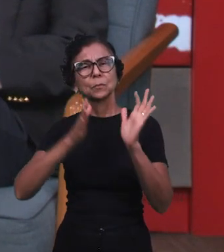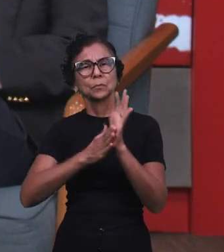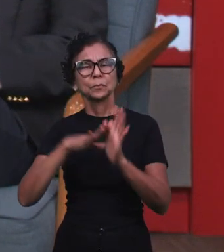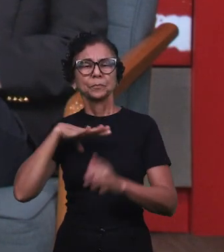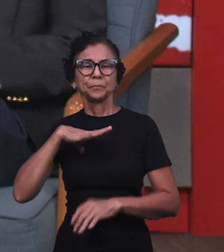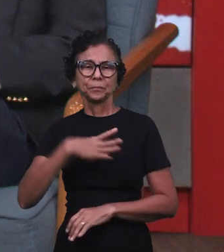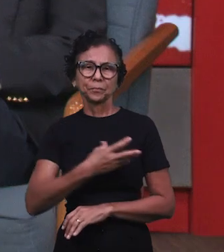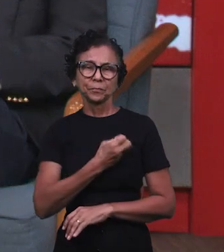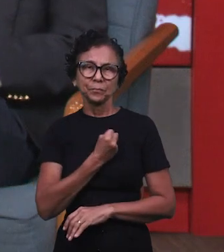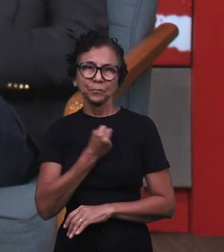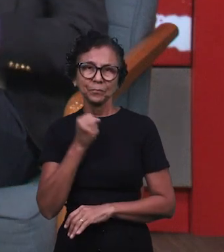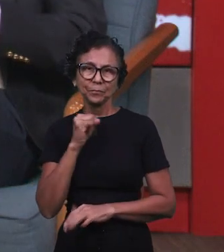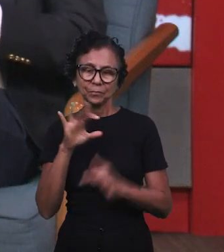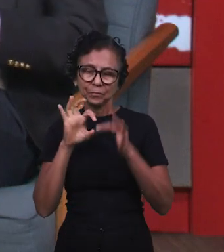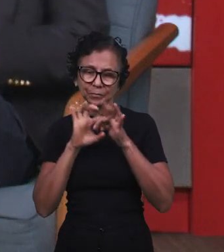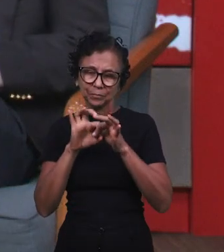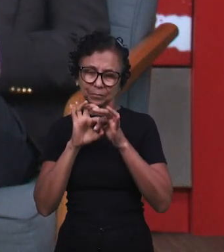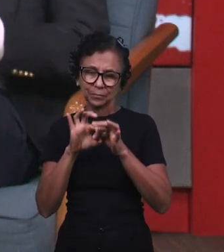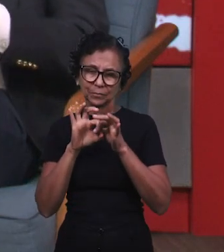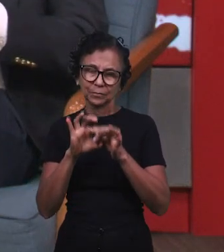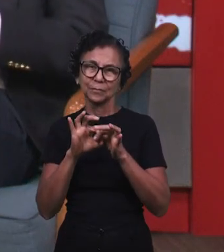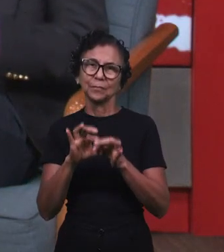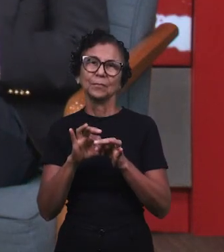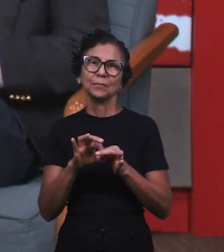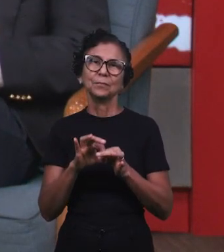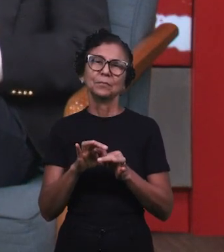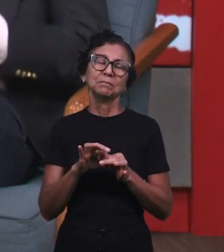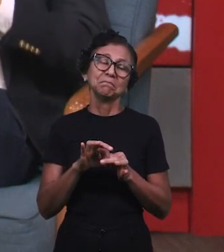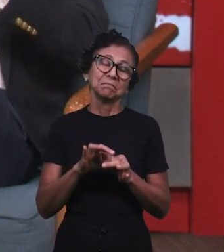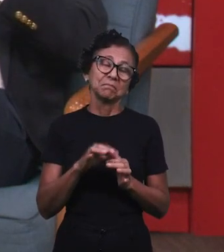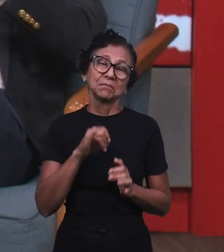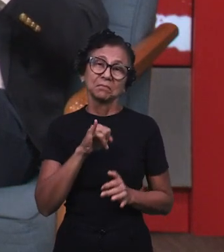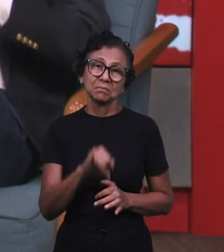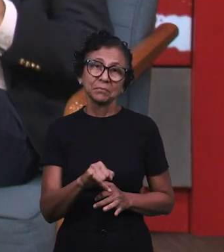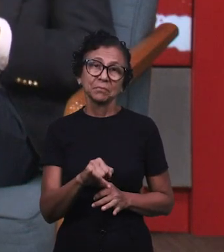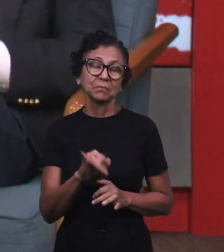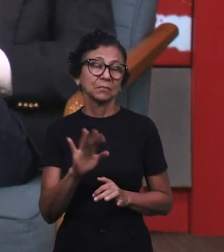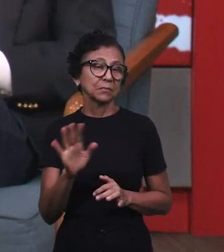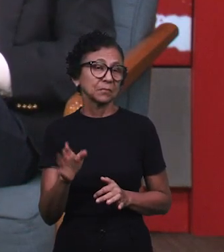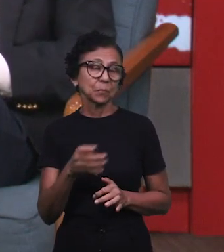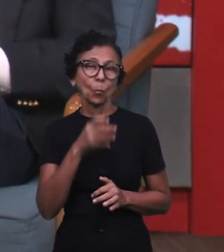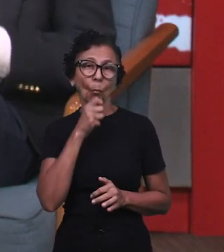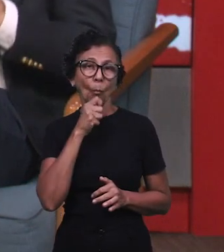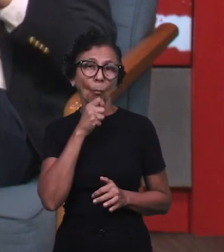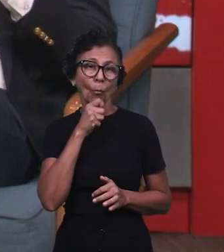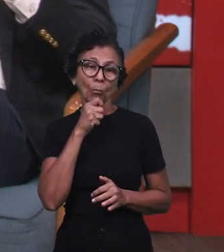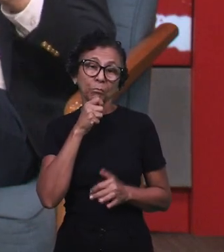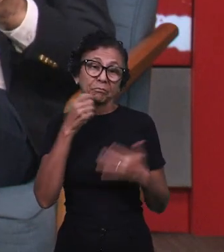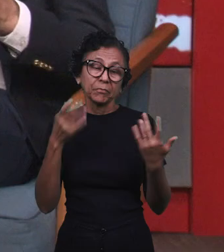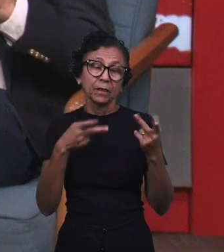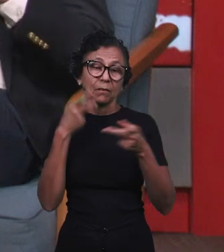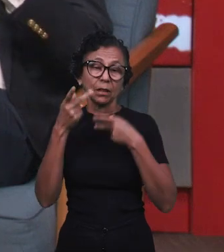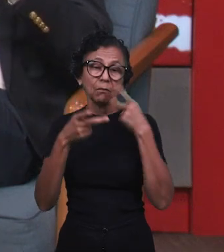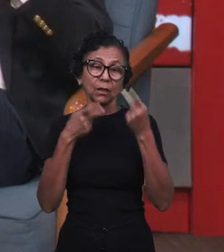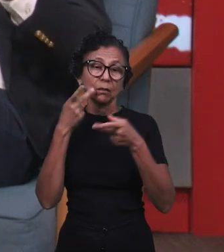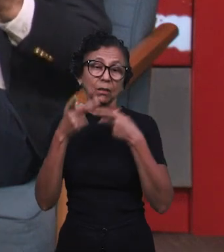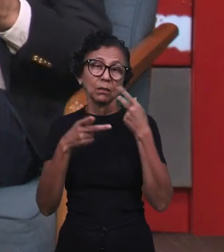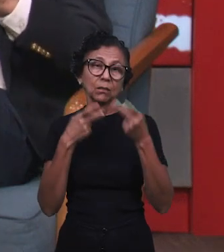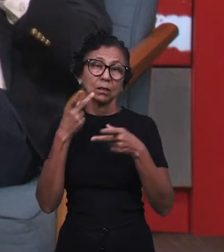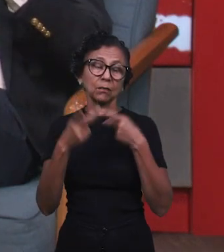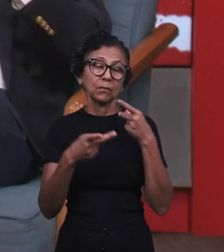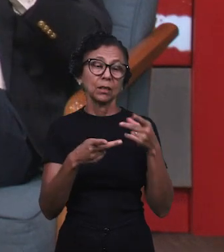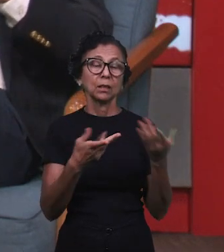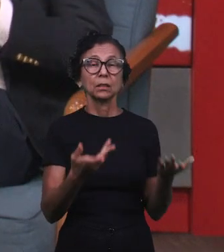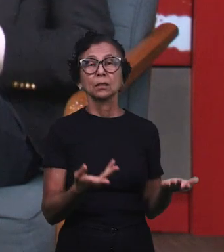você ouvir a voz do Espírito. Se você não ouvir, tudo que você falar é tudo que acontece por aí, e é por isso que as religiões estão desse